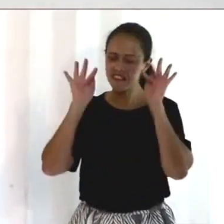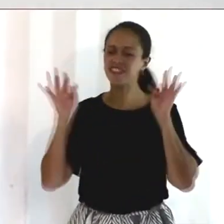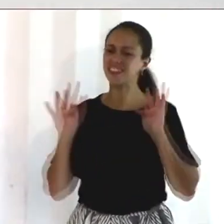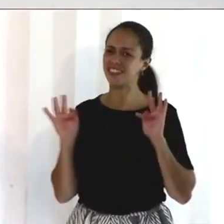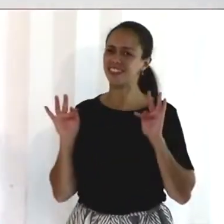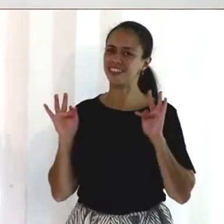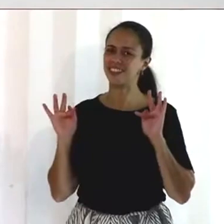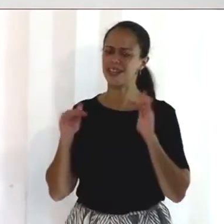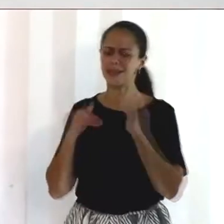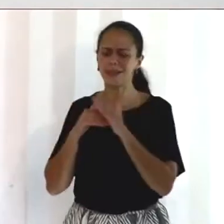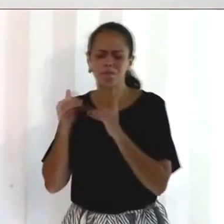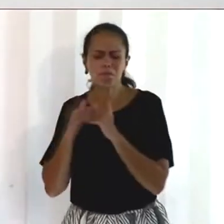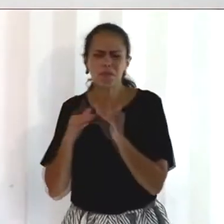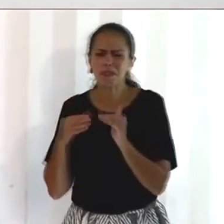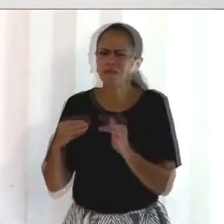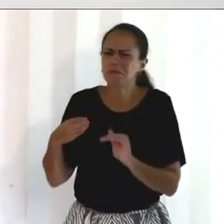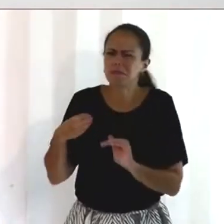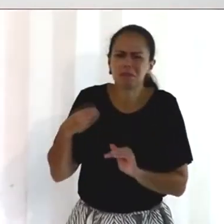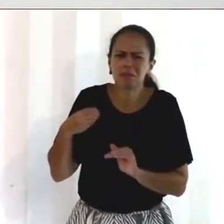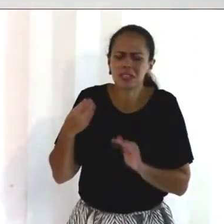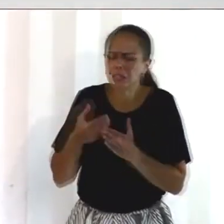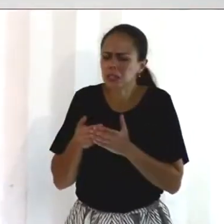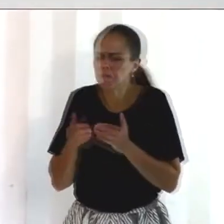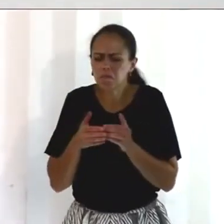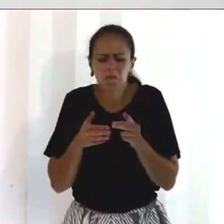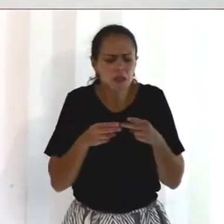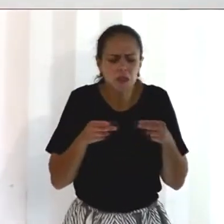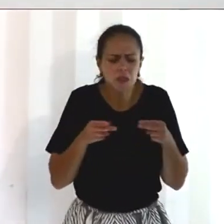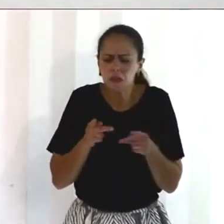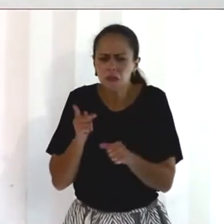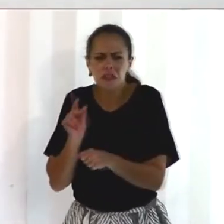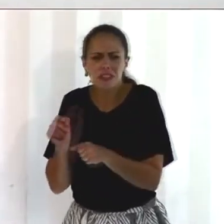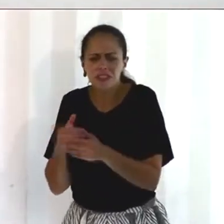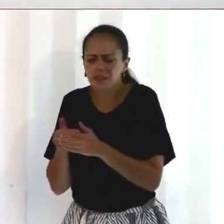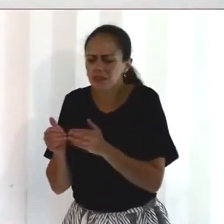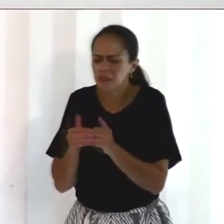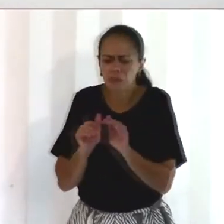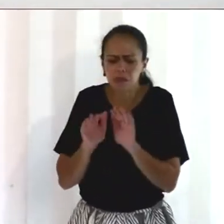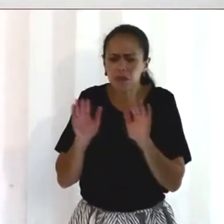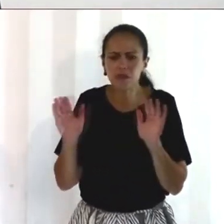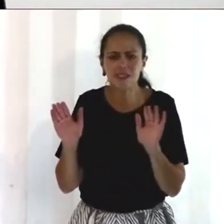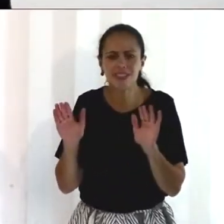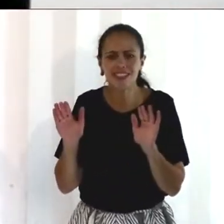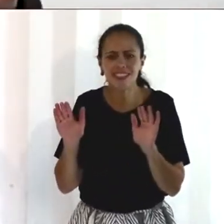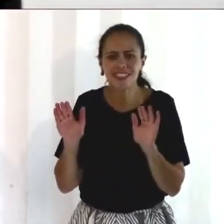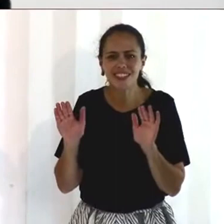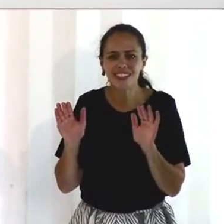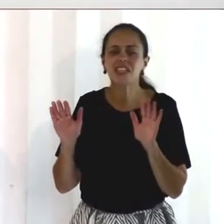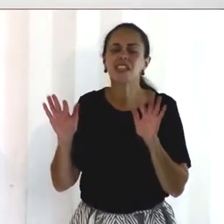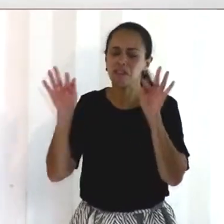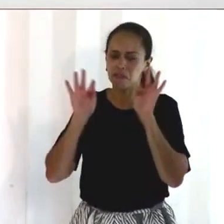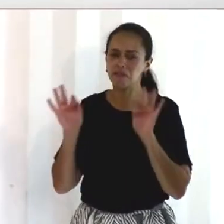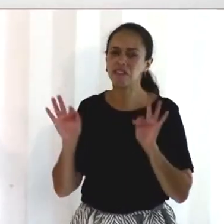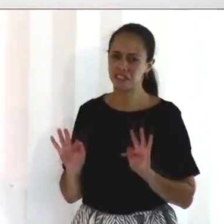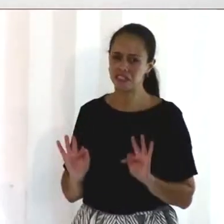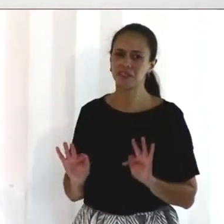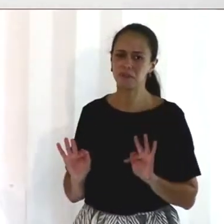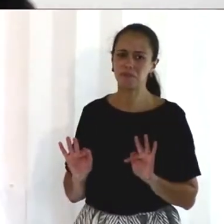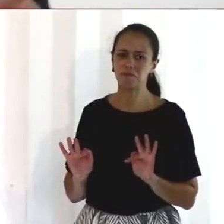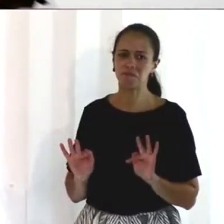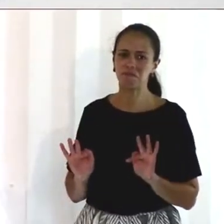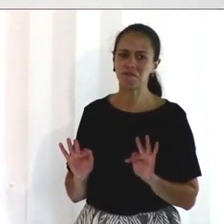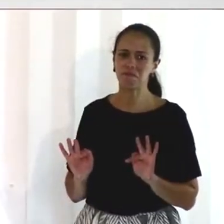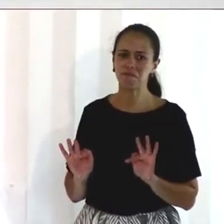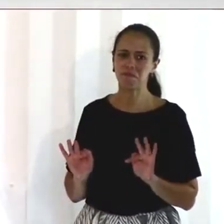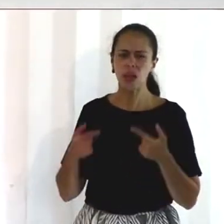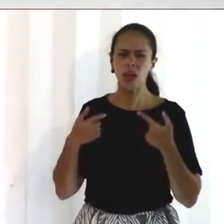de bem-aventurança de realizações pela minha perspectiva, eu diria que eu não sou um bem-aventurado. Eu gostaria